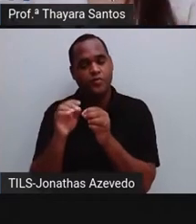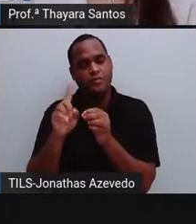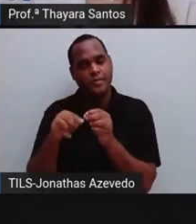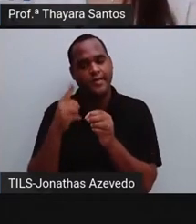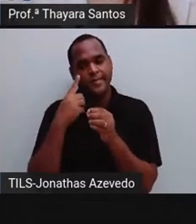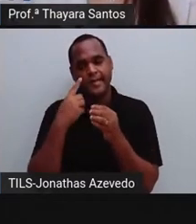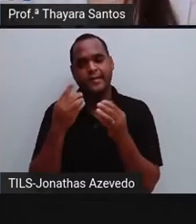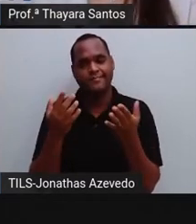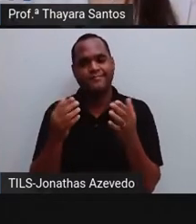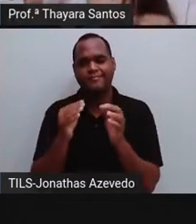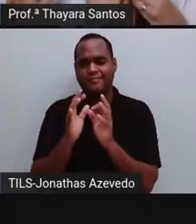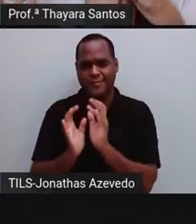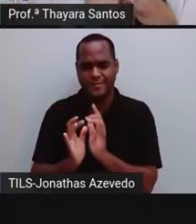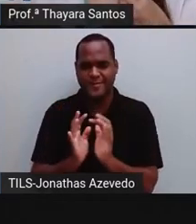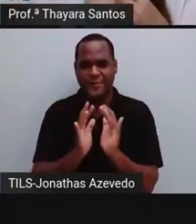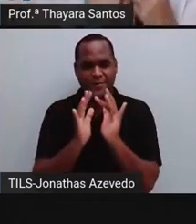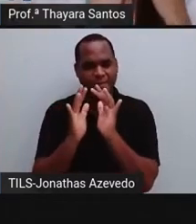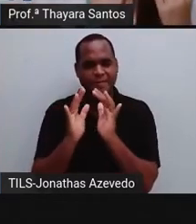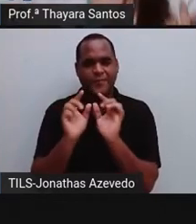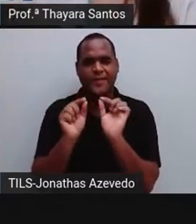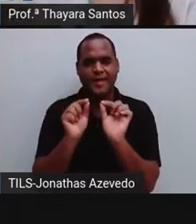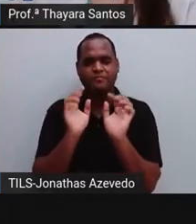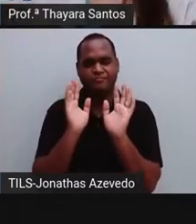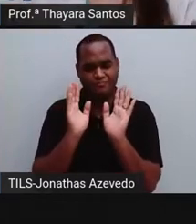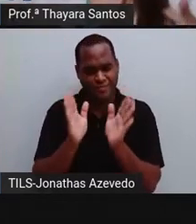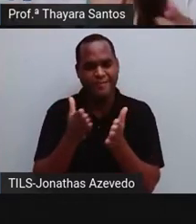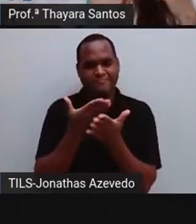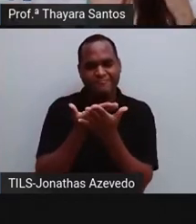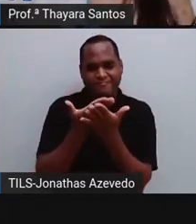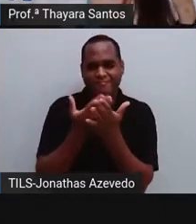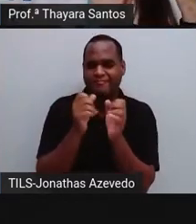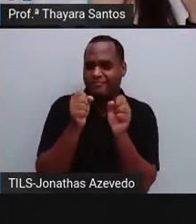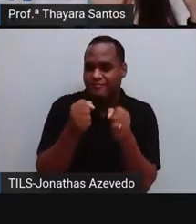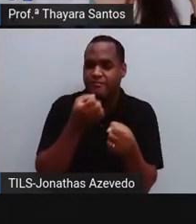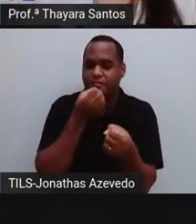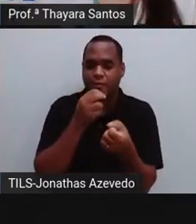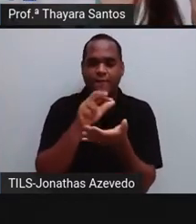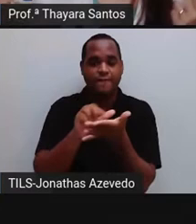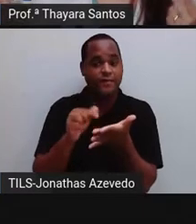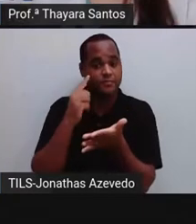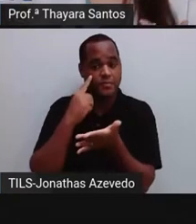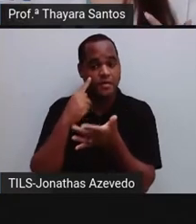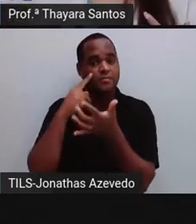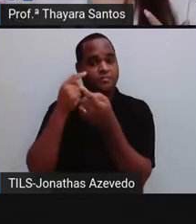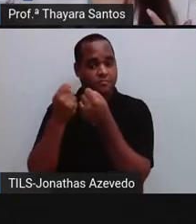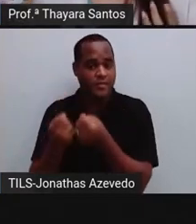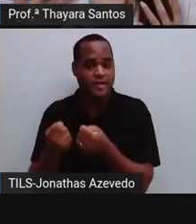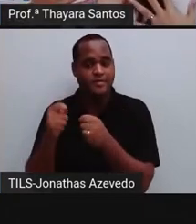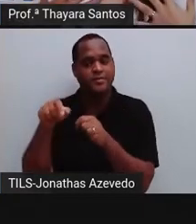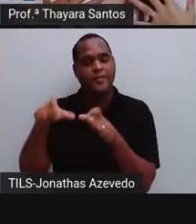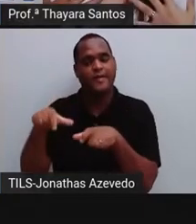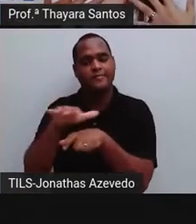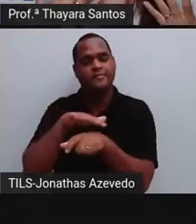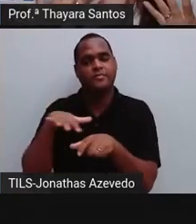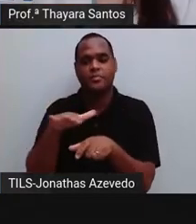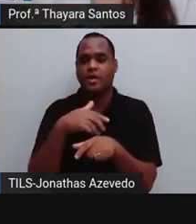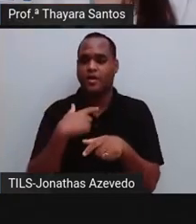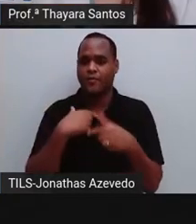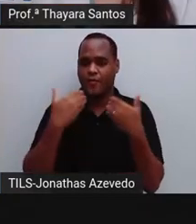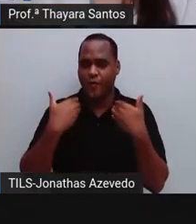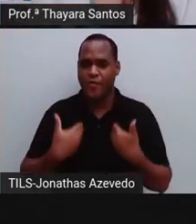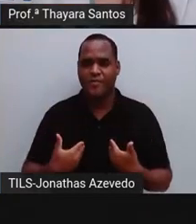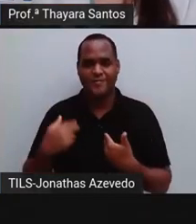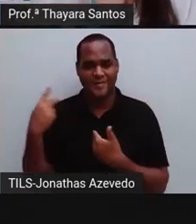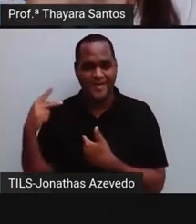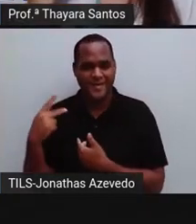em tudo que é matéria. E o que é matéria? A gente já estudou. Matéria é tudo aquilo que possui massa e ocupa um lugar no espaço. Eu sou matéria,